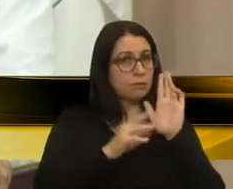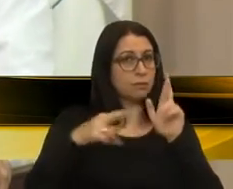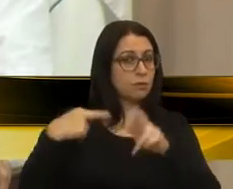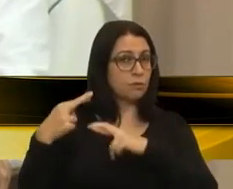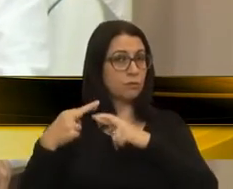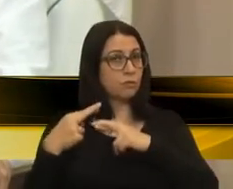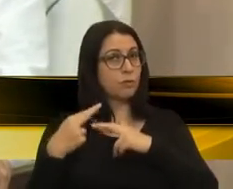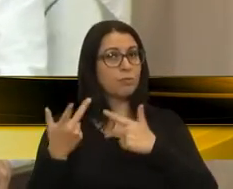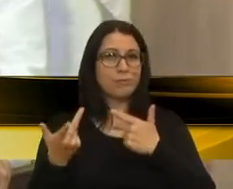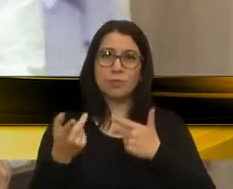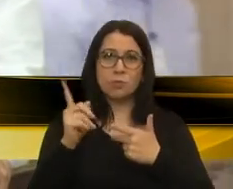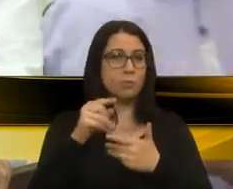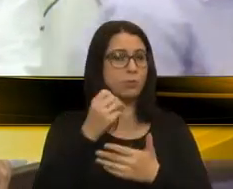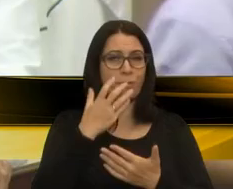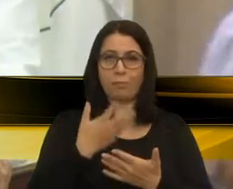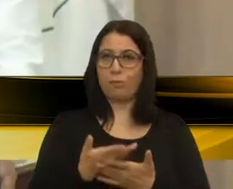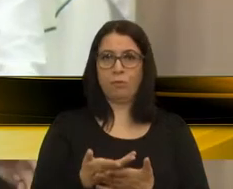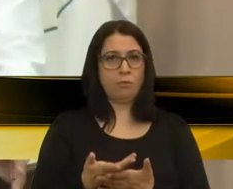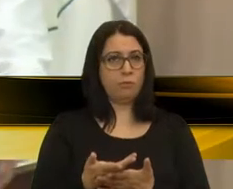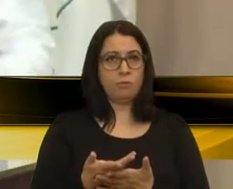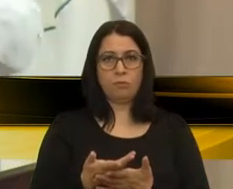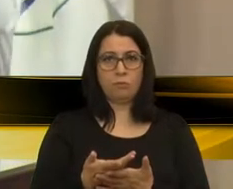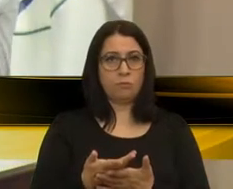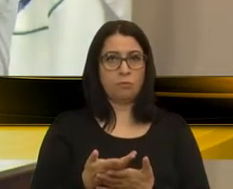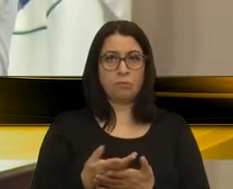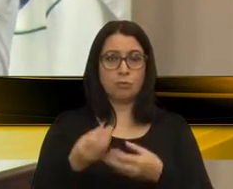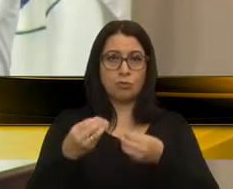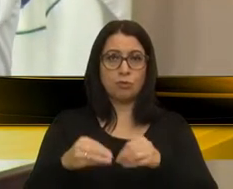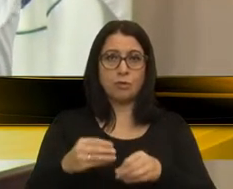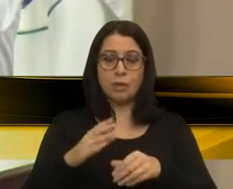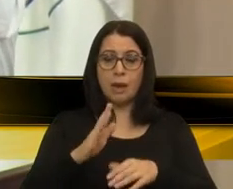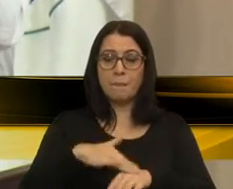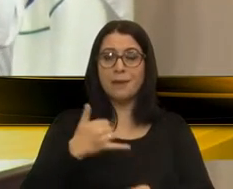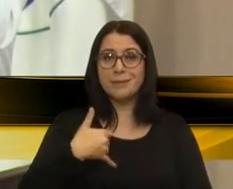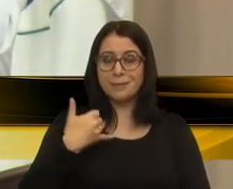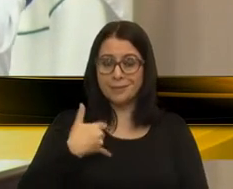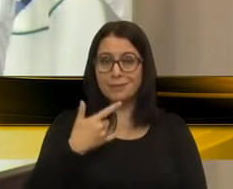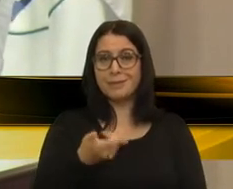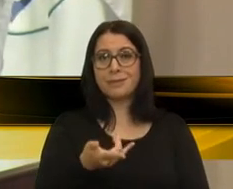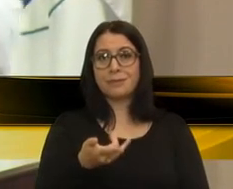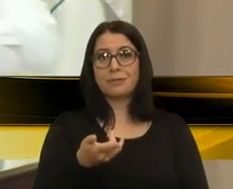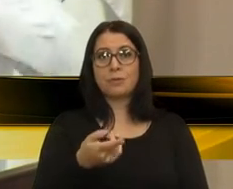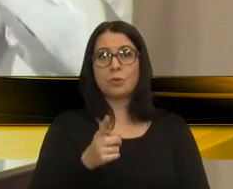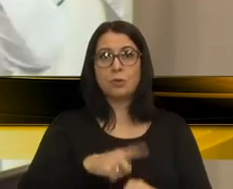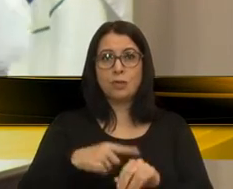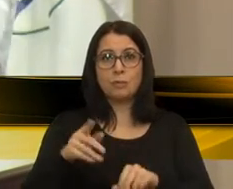é cruel. É cruel, aumenta a idade, aumenta o